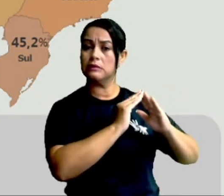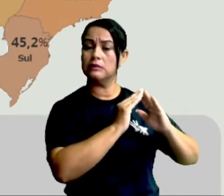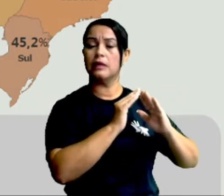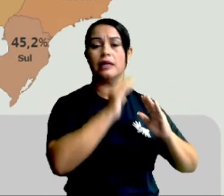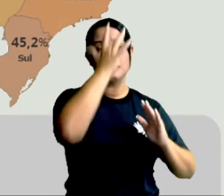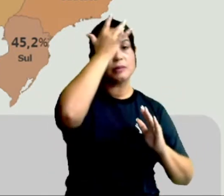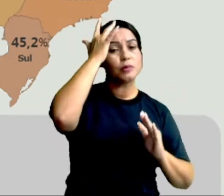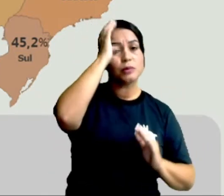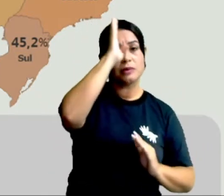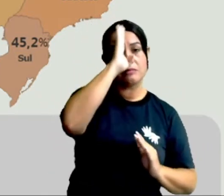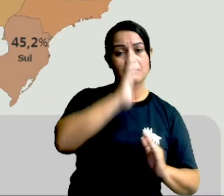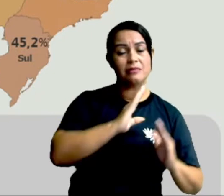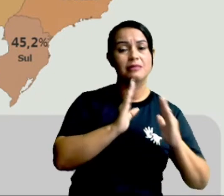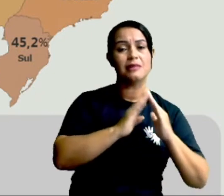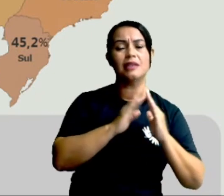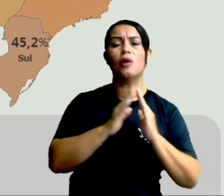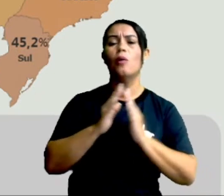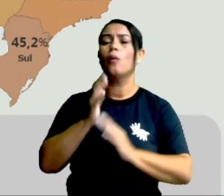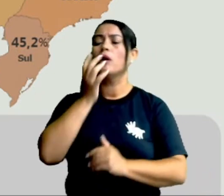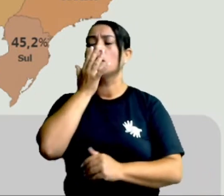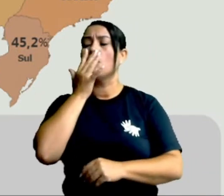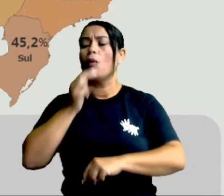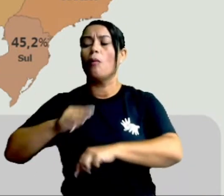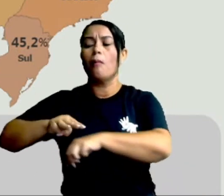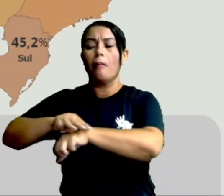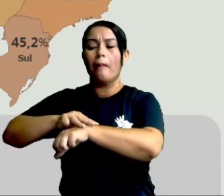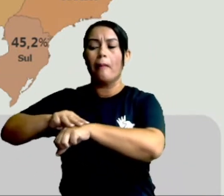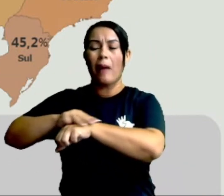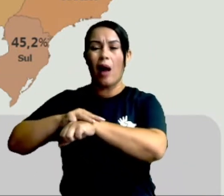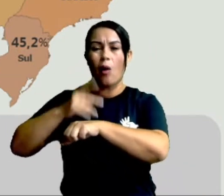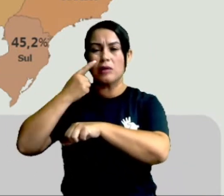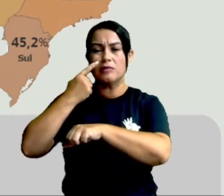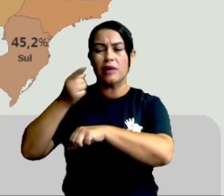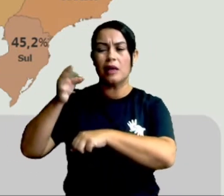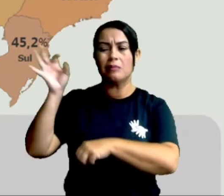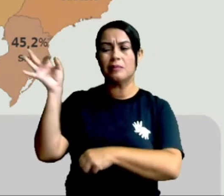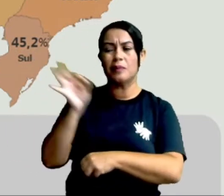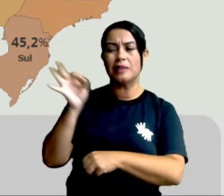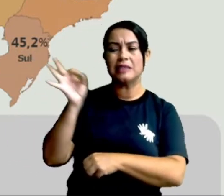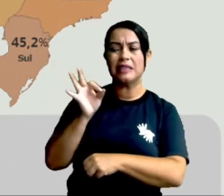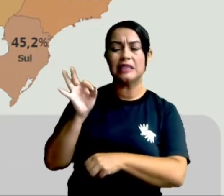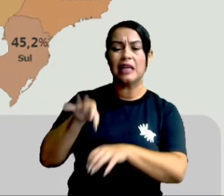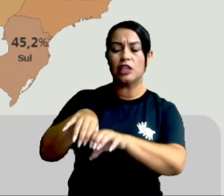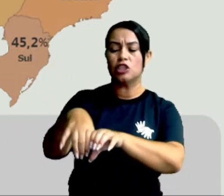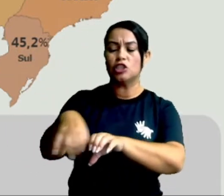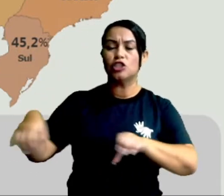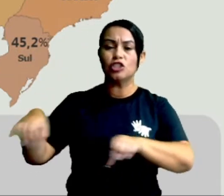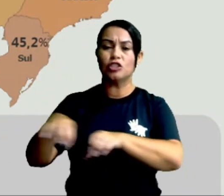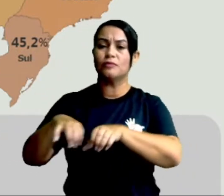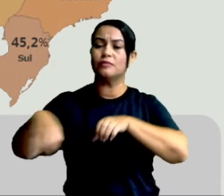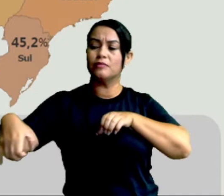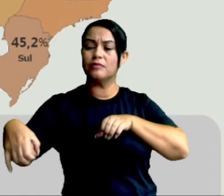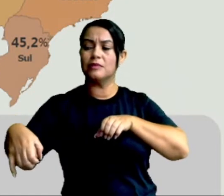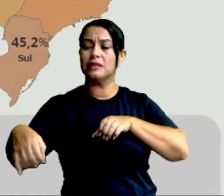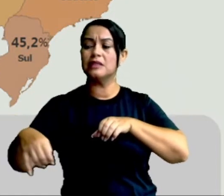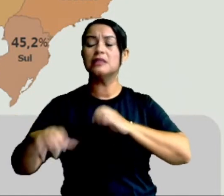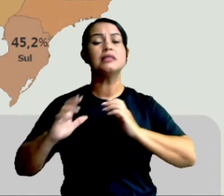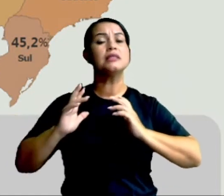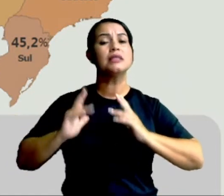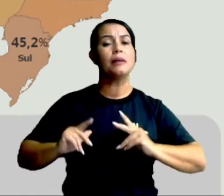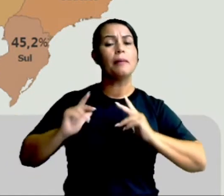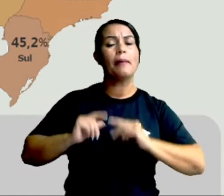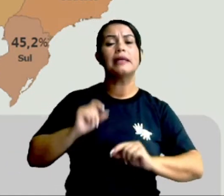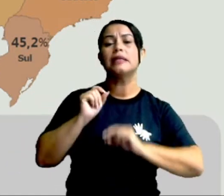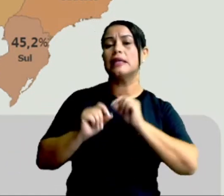brasileiros. E no mapa mais marronzinho, a gente consegue ver a porcentagem de saneamento básico no quesito de tratamento de esgoto